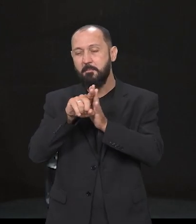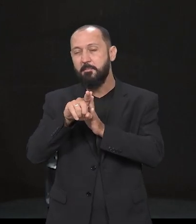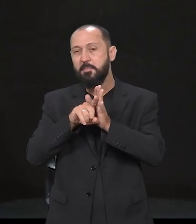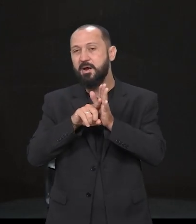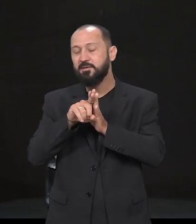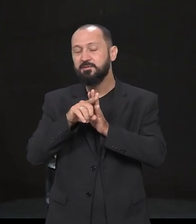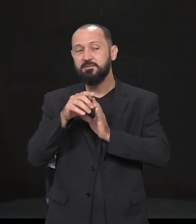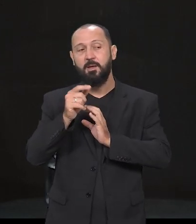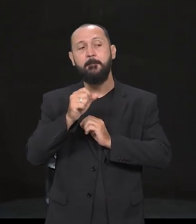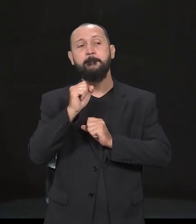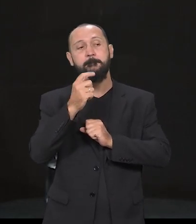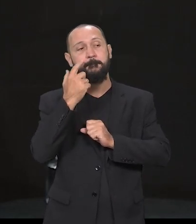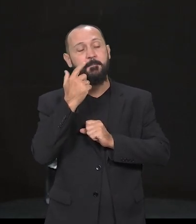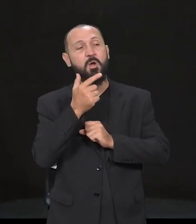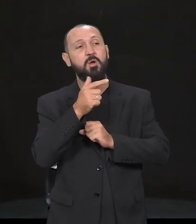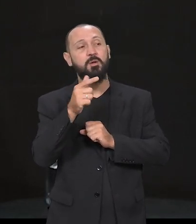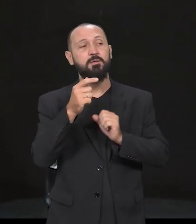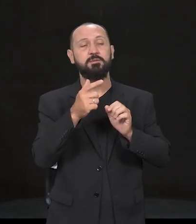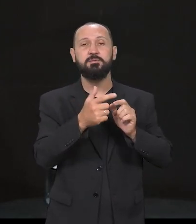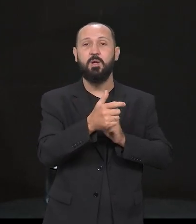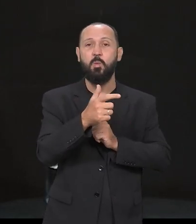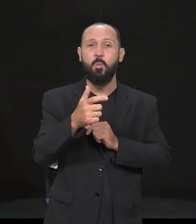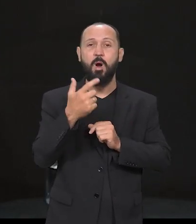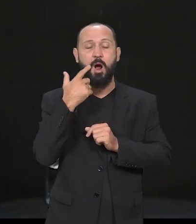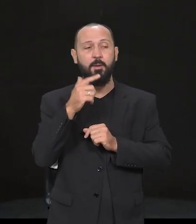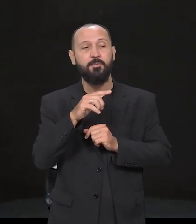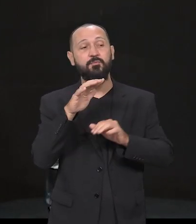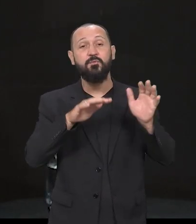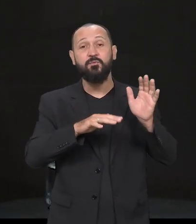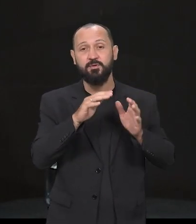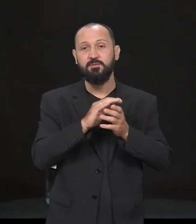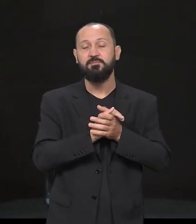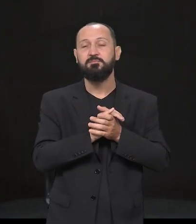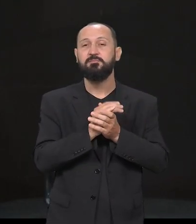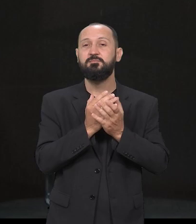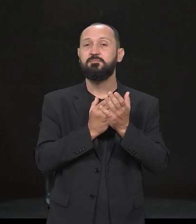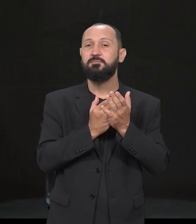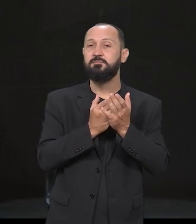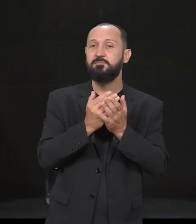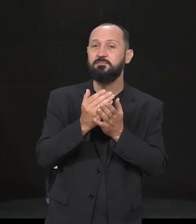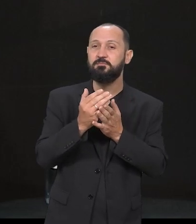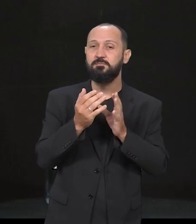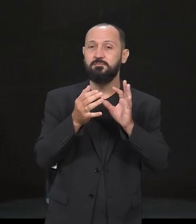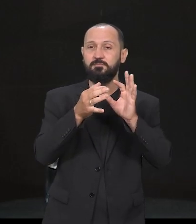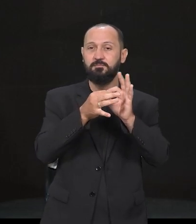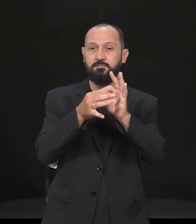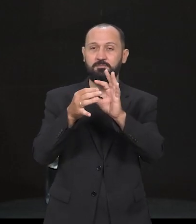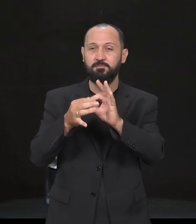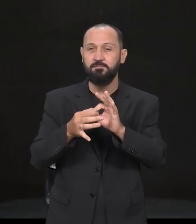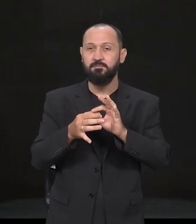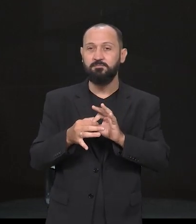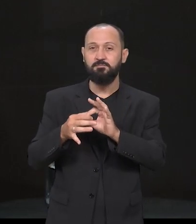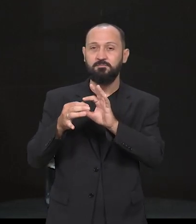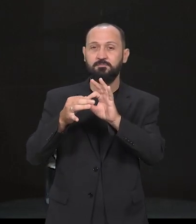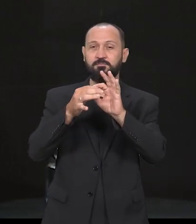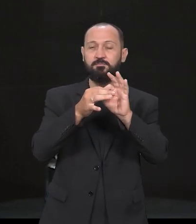que olha, pode ser determinada a arma. Então, a gente já começa a interligar todos esses